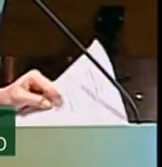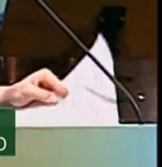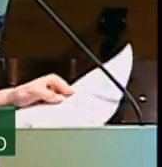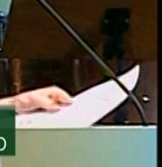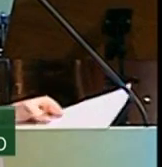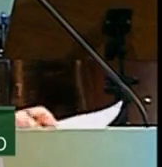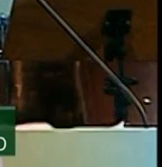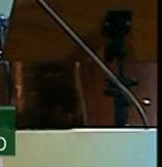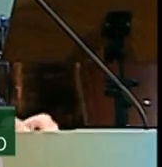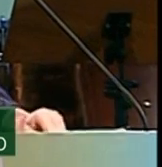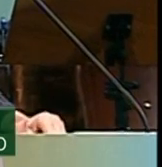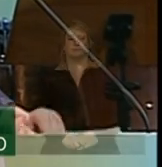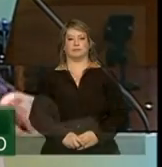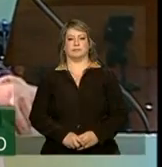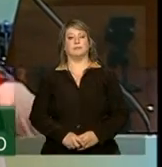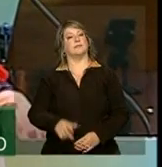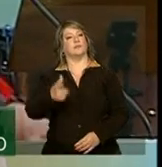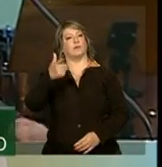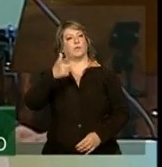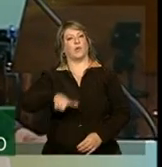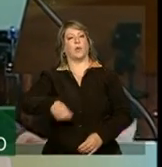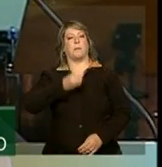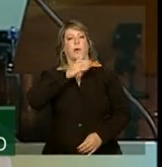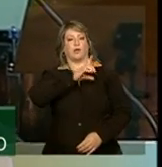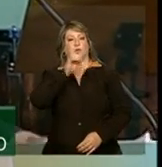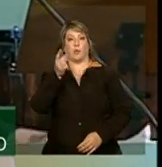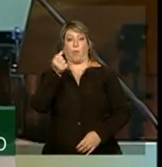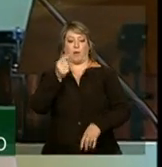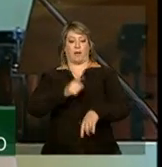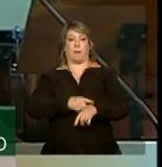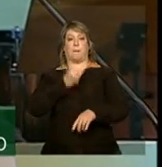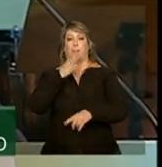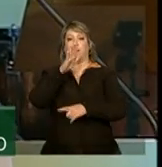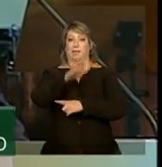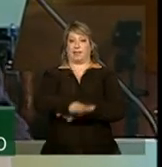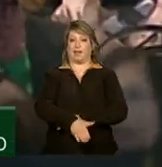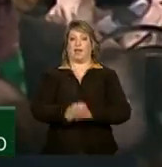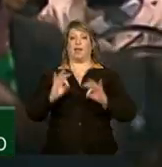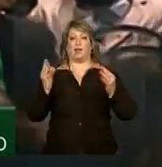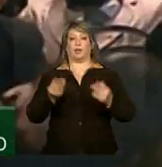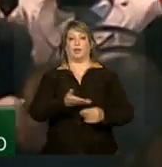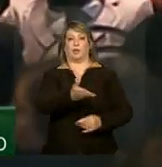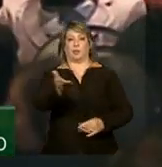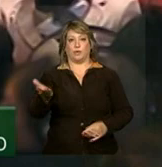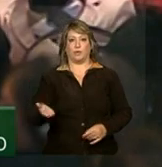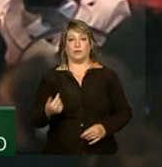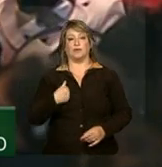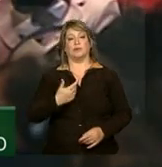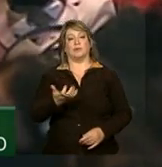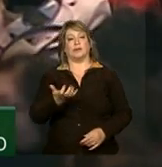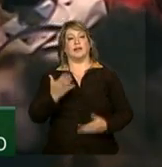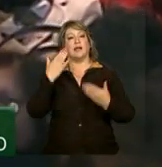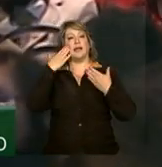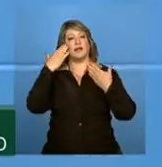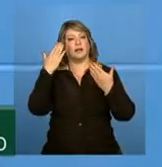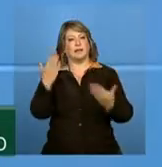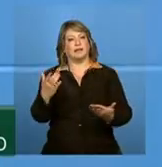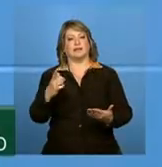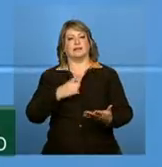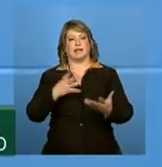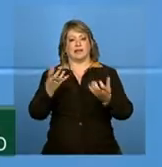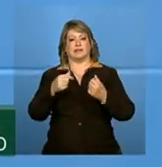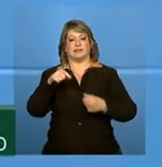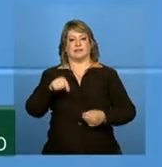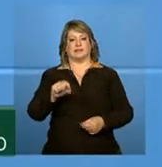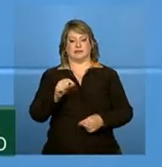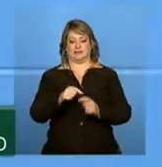Mais uma vez, bom dia, quase boa tarde a todos. Queria agradecer aqui ter recebido o